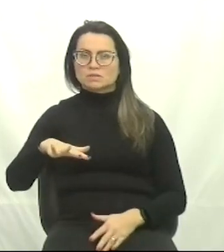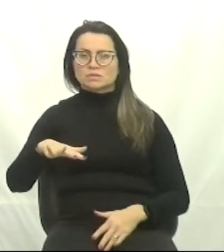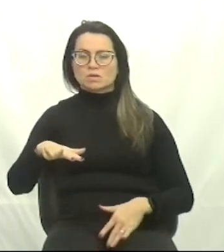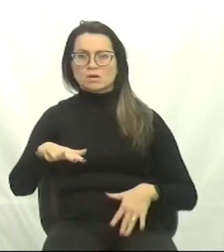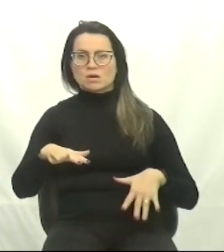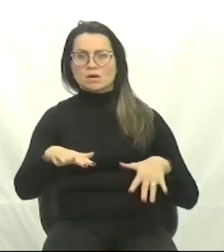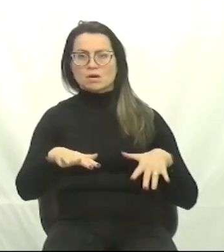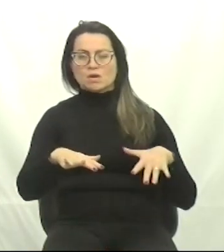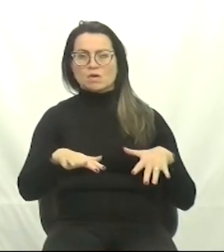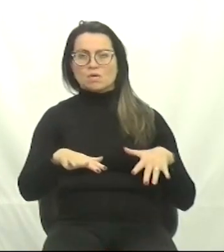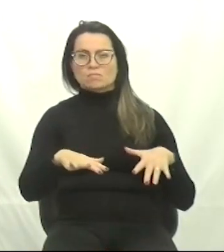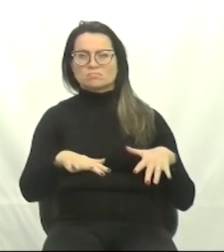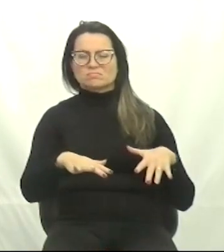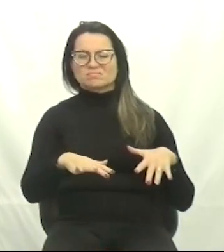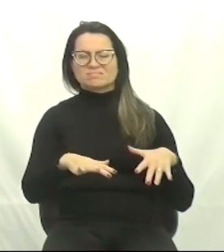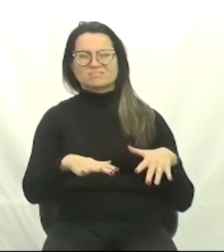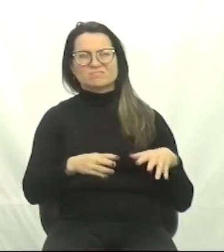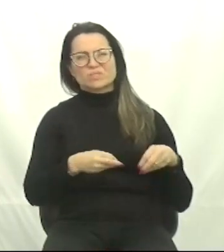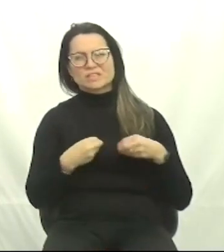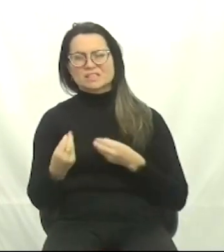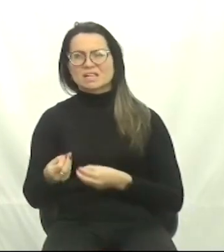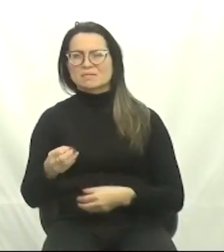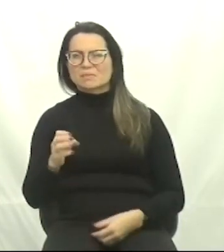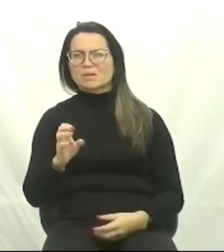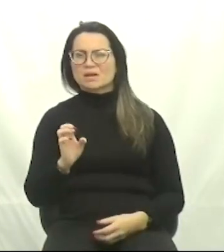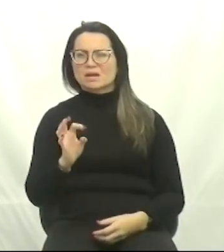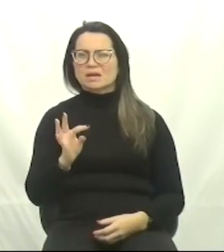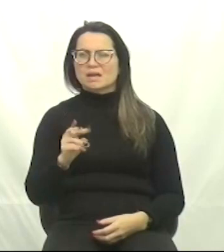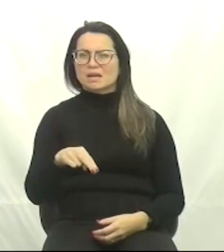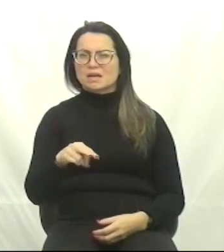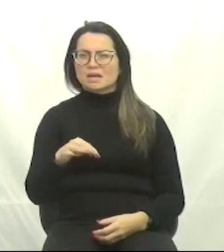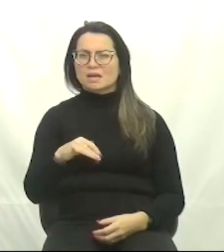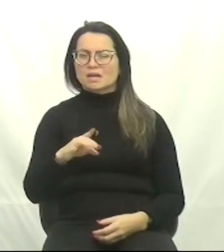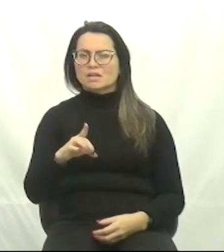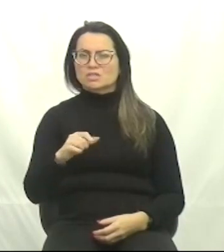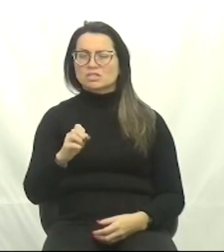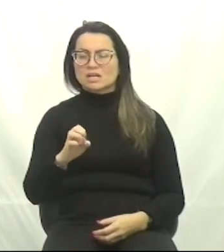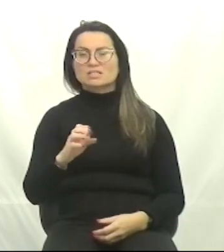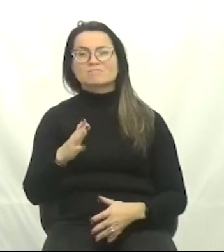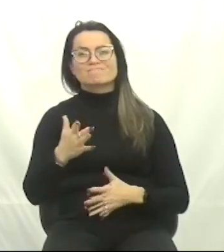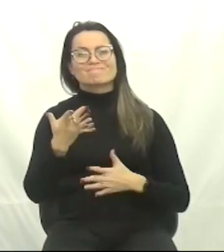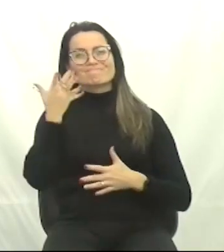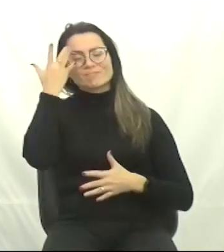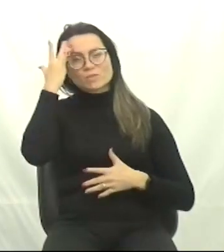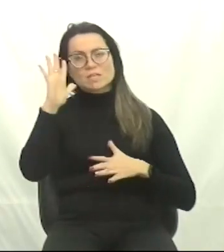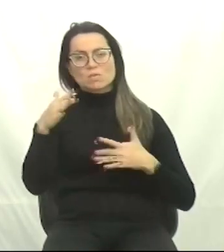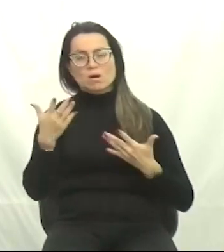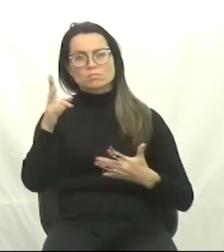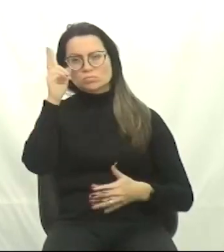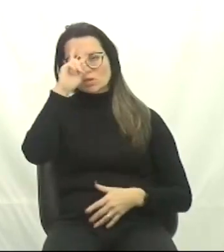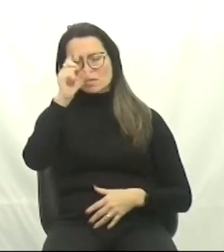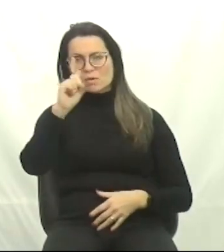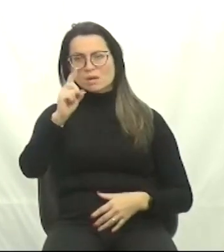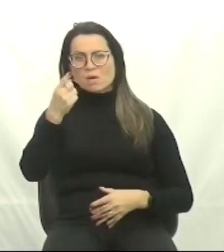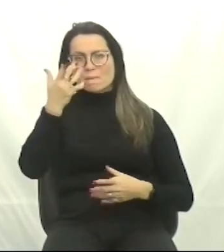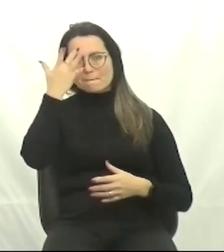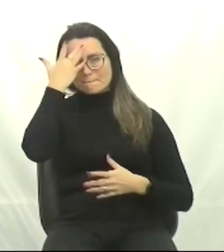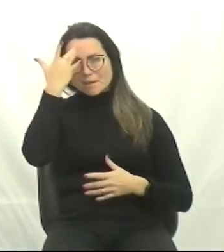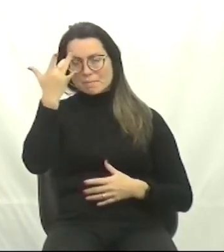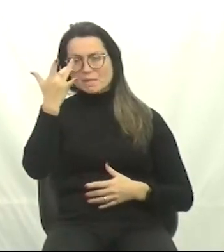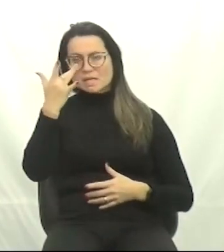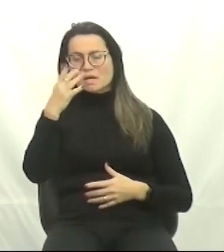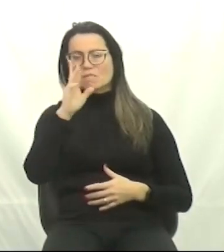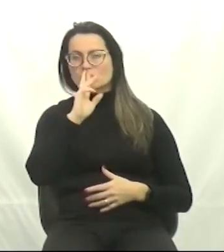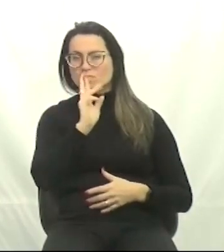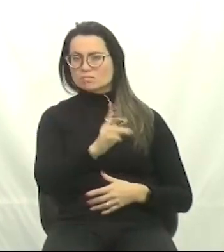entidade. Eu só não sei dizer qual entidade agora, não me lembro nesse momento. Mas amanhã eu vou trazer a resposta para a entidade que